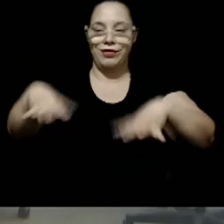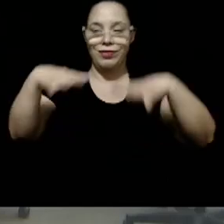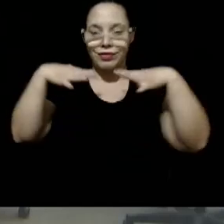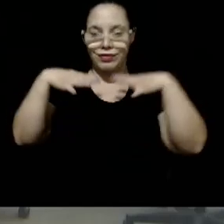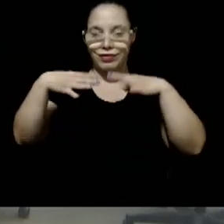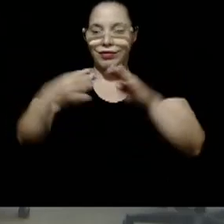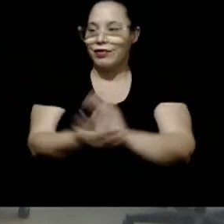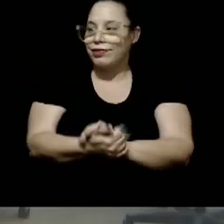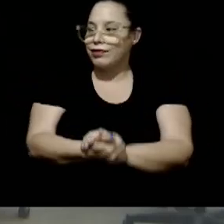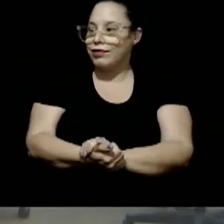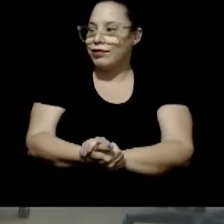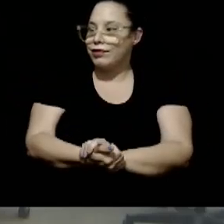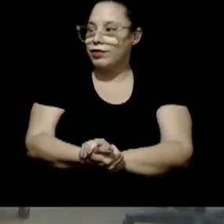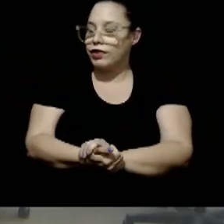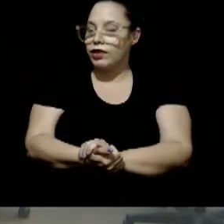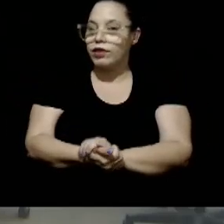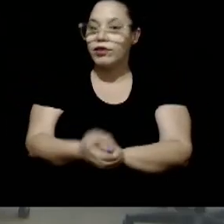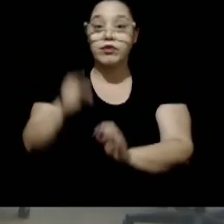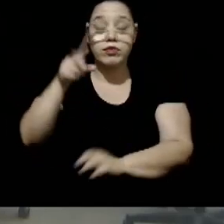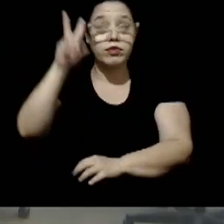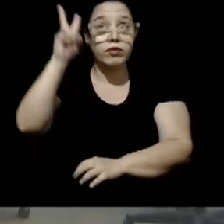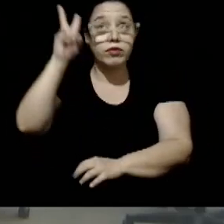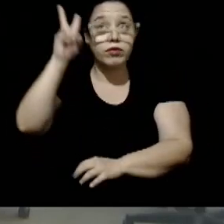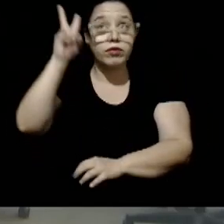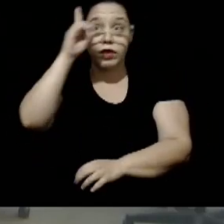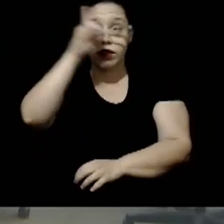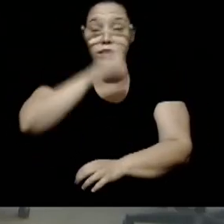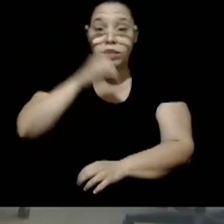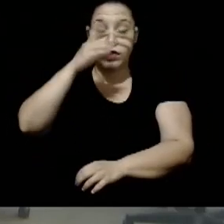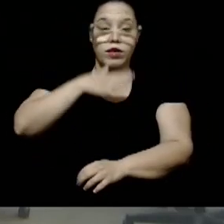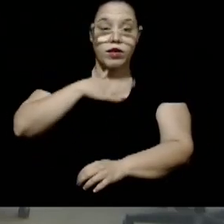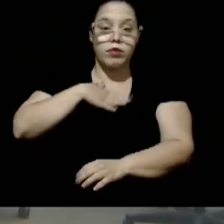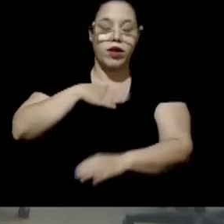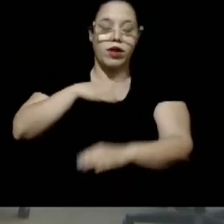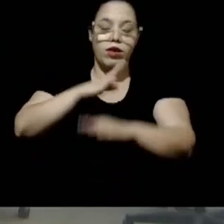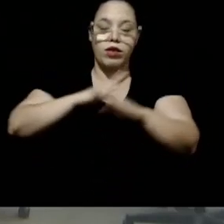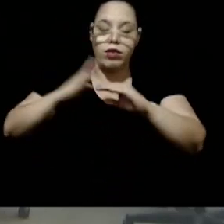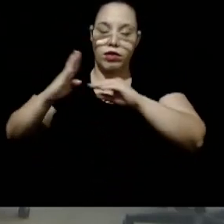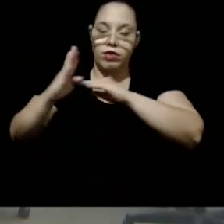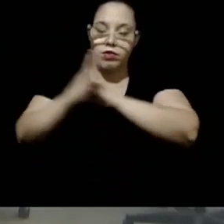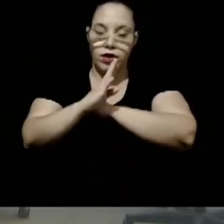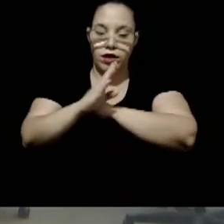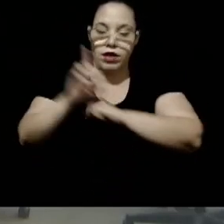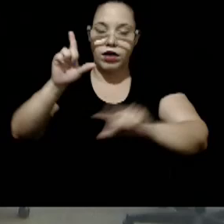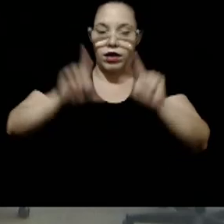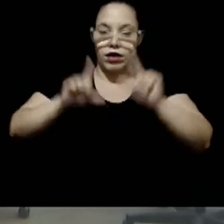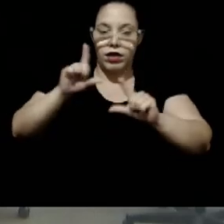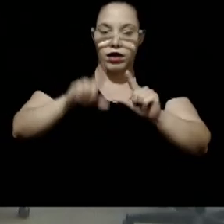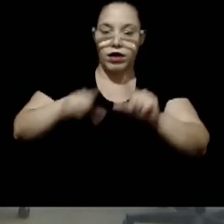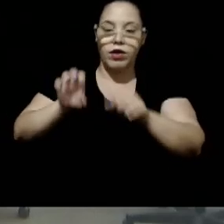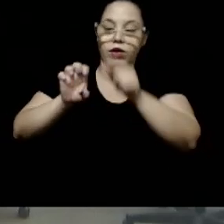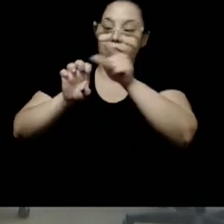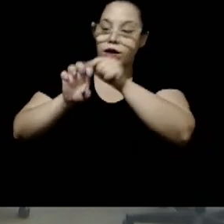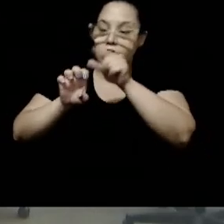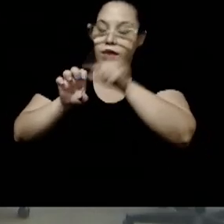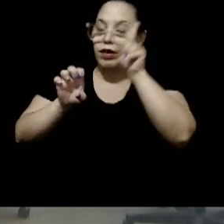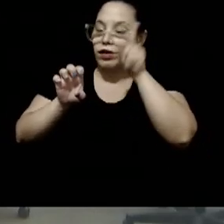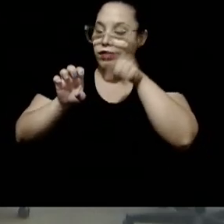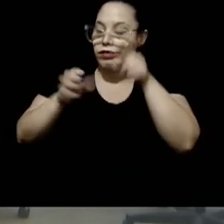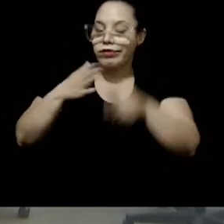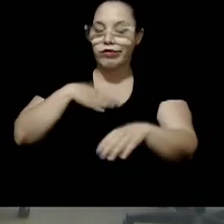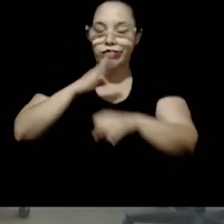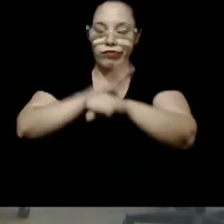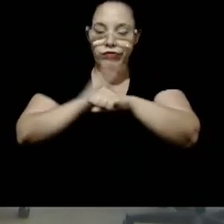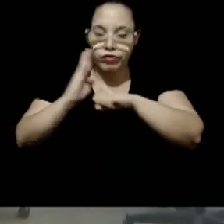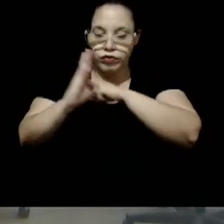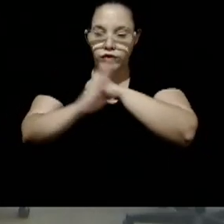quero lembrar você que domingo tem o meu ba na TV e tem também o ser empreendedor viu meu bairro na TV é a equipe